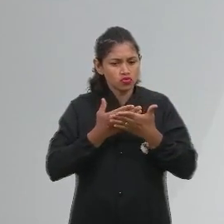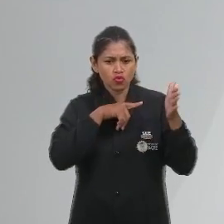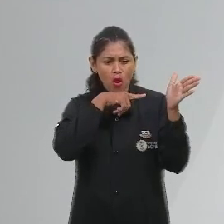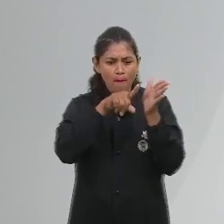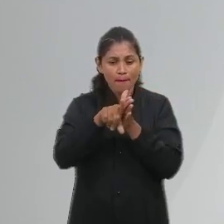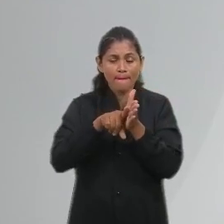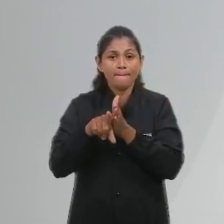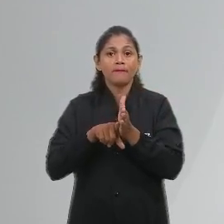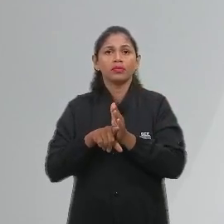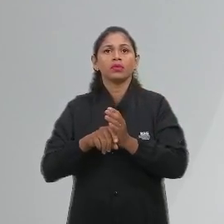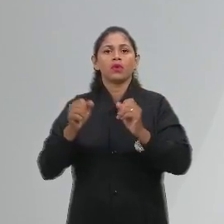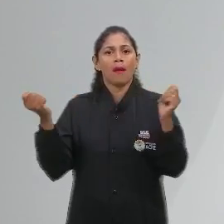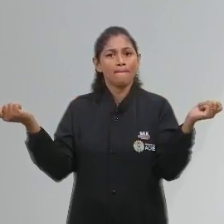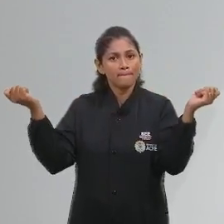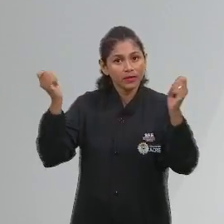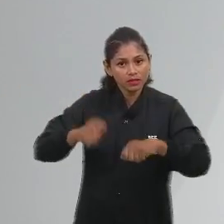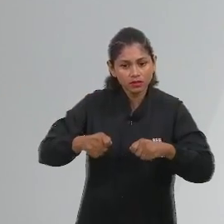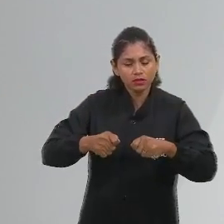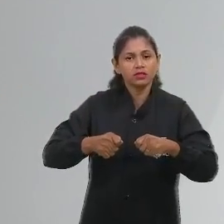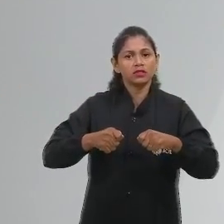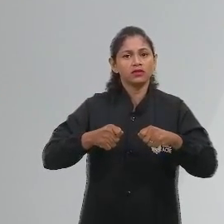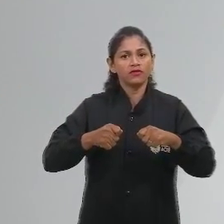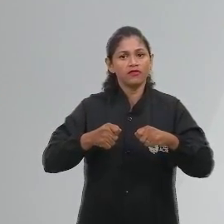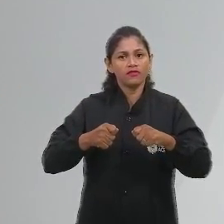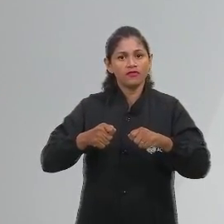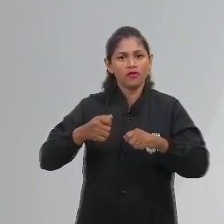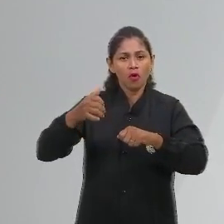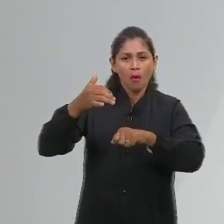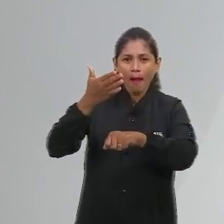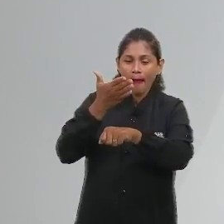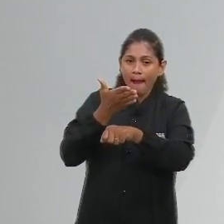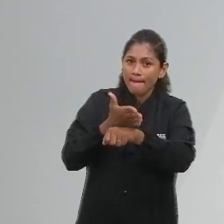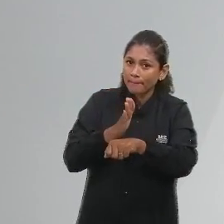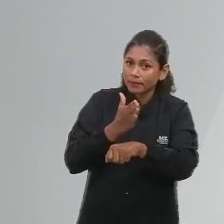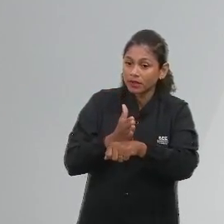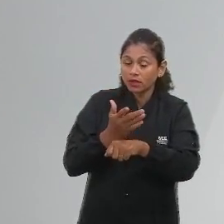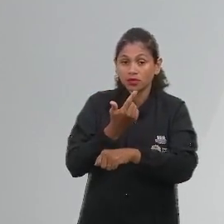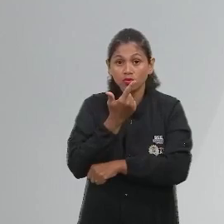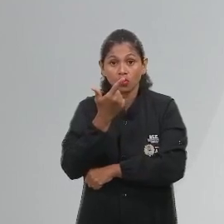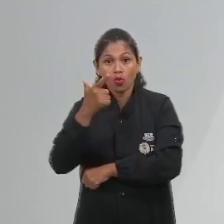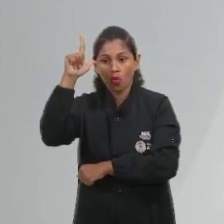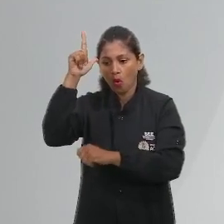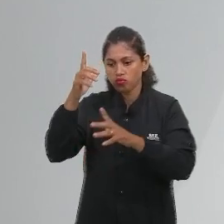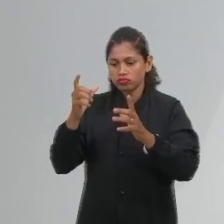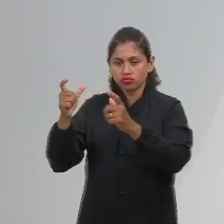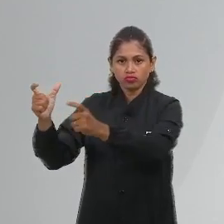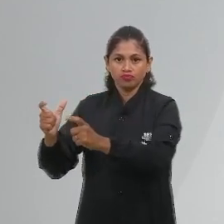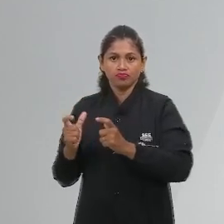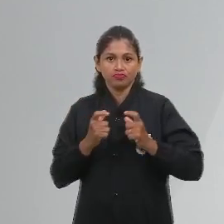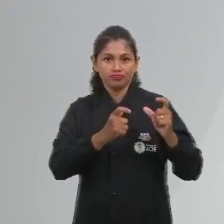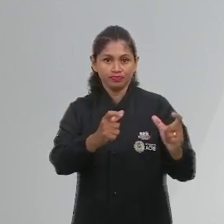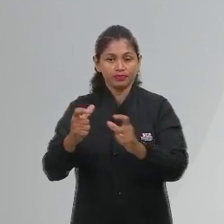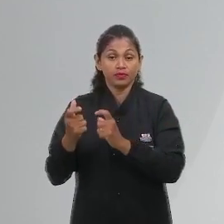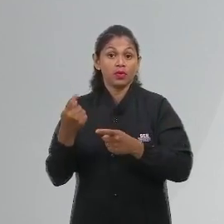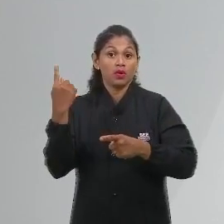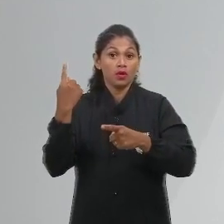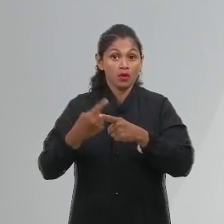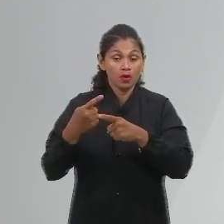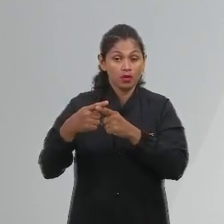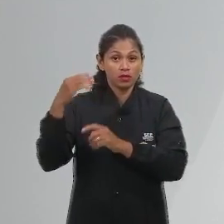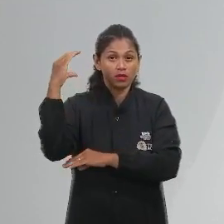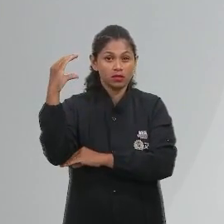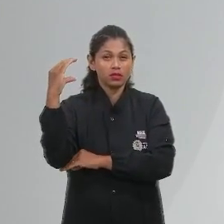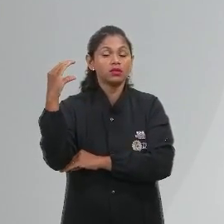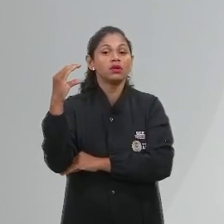Branco, em Santa Rosa do Purus, em Sena Madureira, em qualquer lugar do mundo, porque a ciência, aliada ao